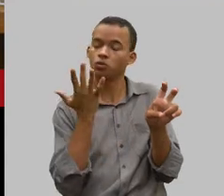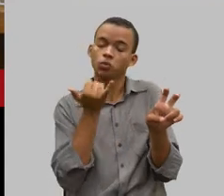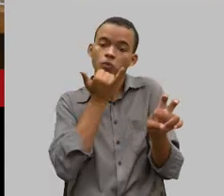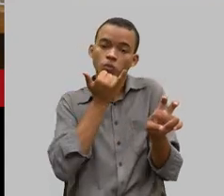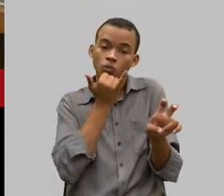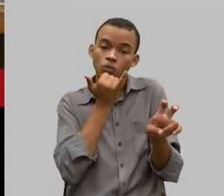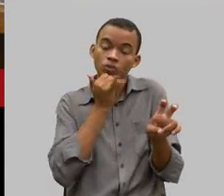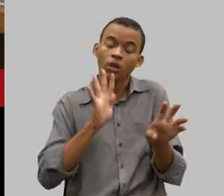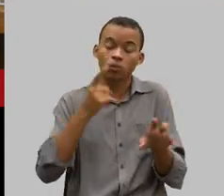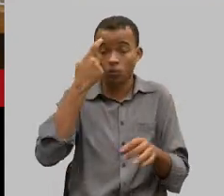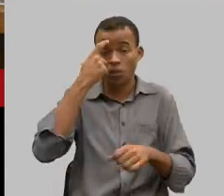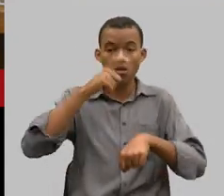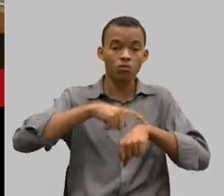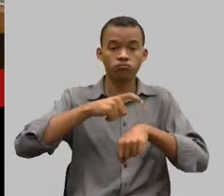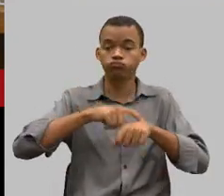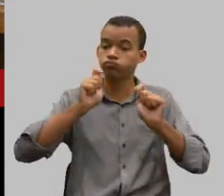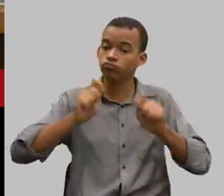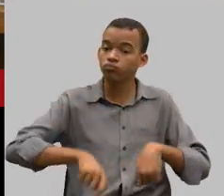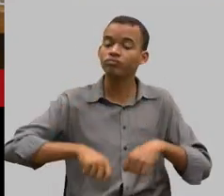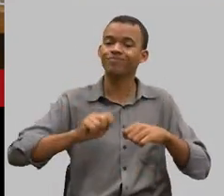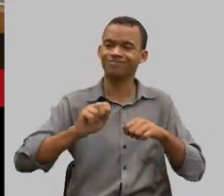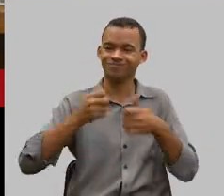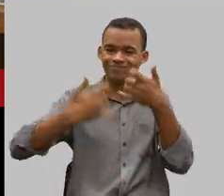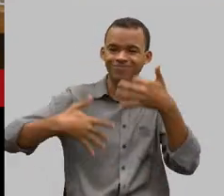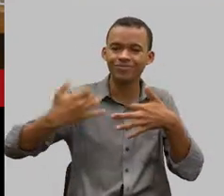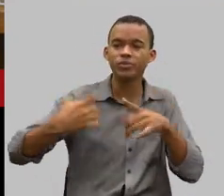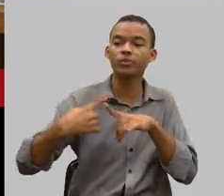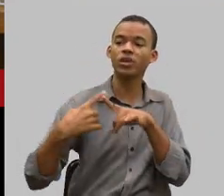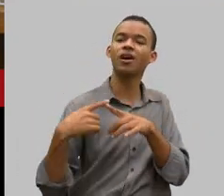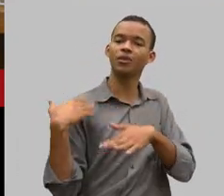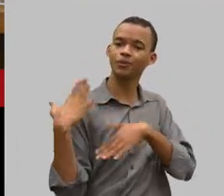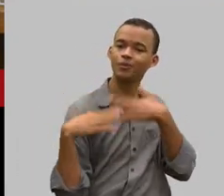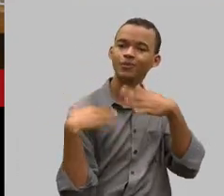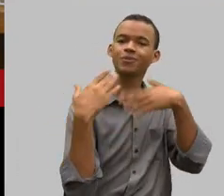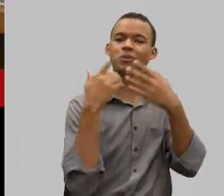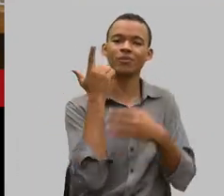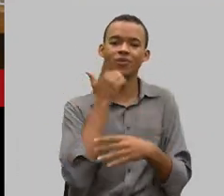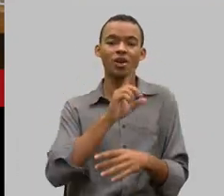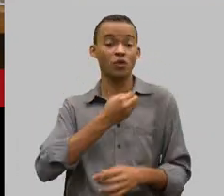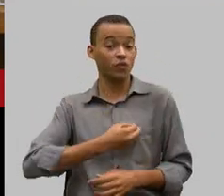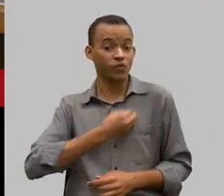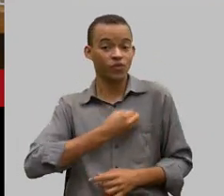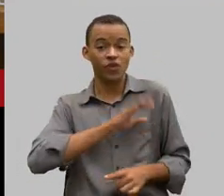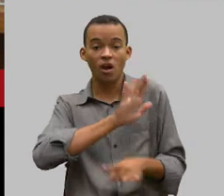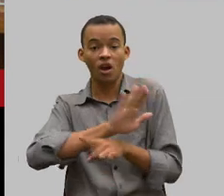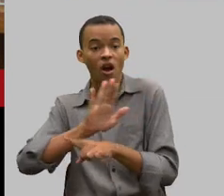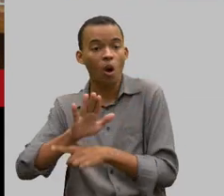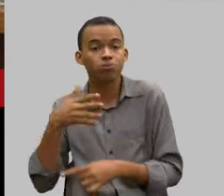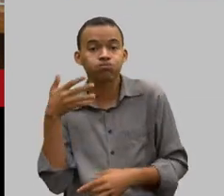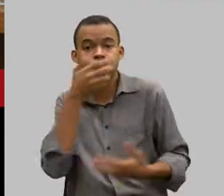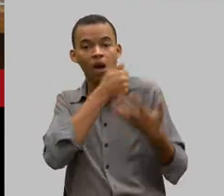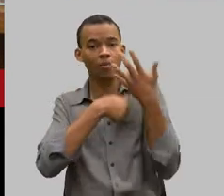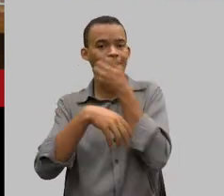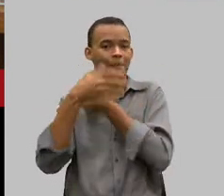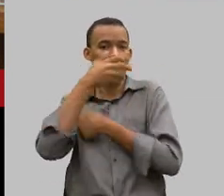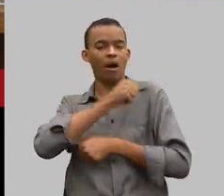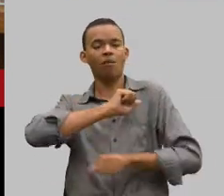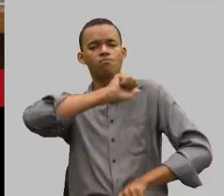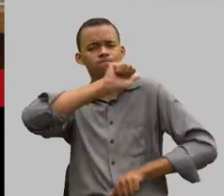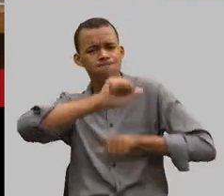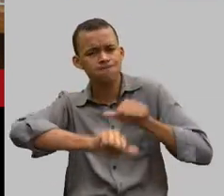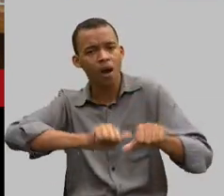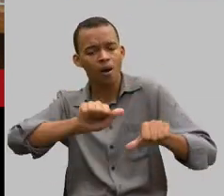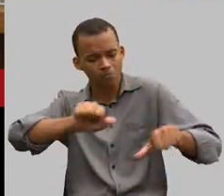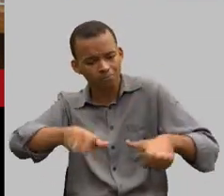que era um momento oportuno de falar porque avanços estão acontecendo vidas estão sendo salvas transformadas